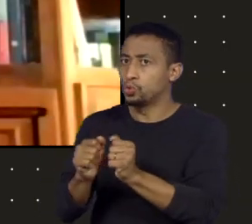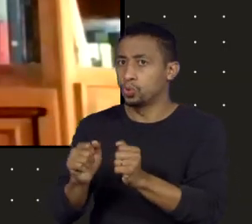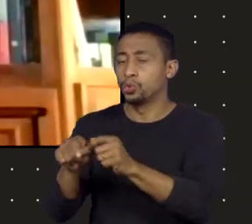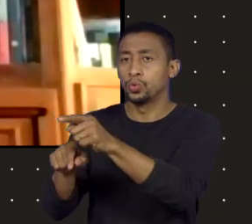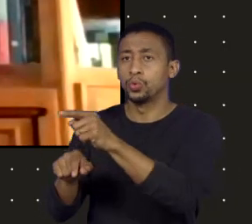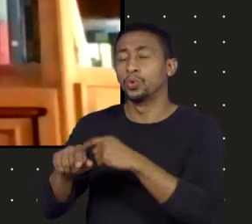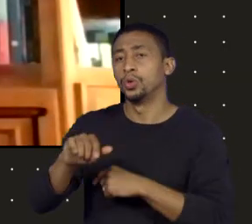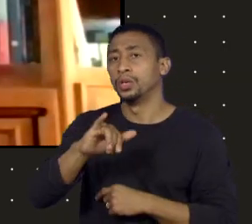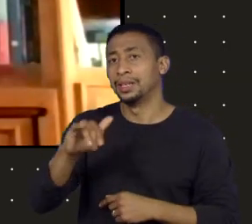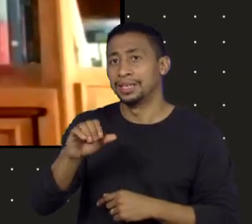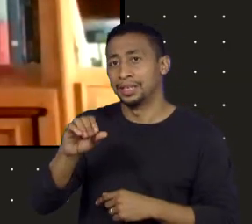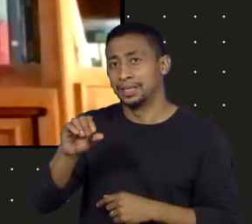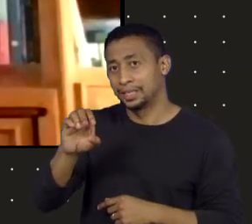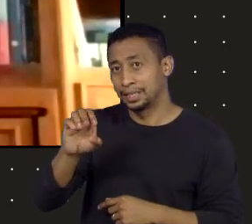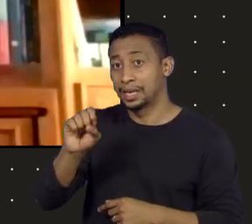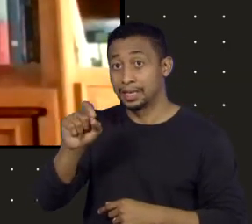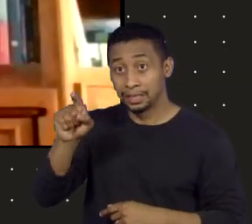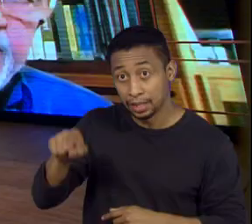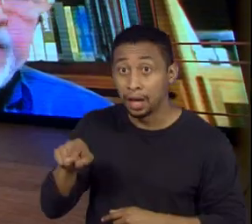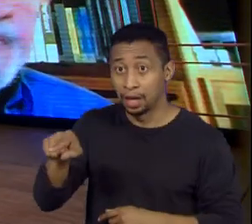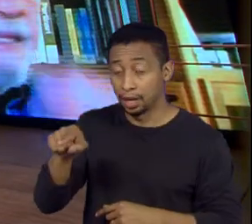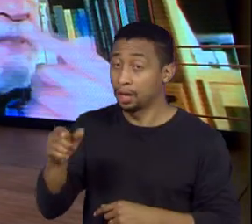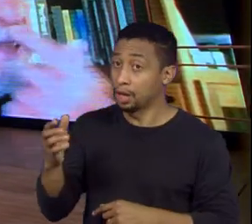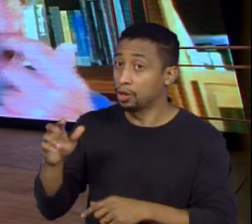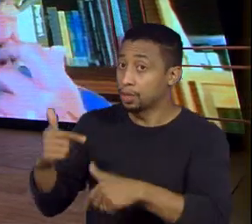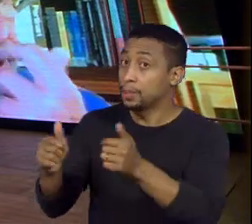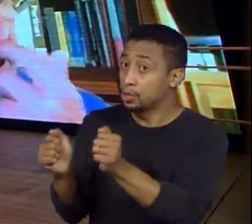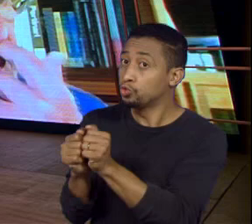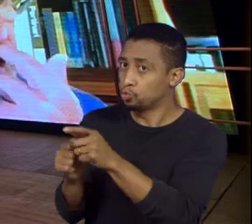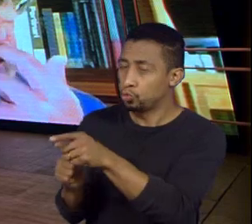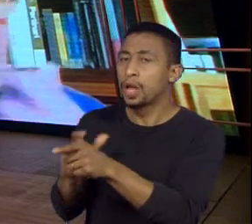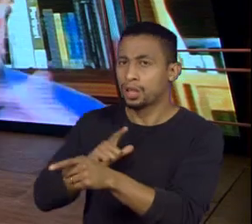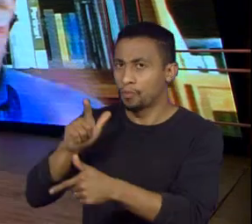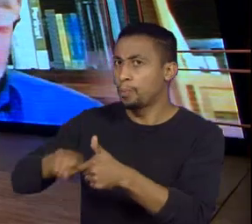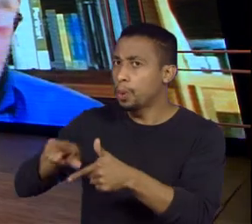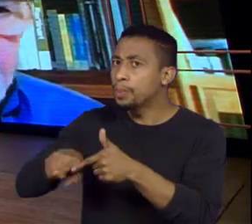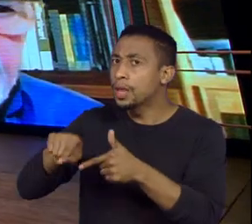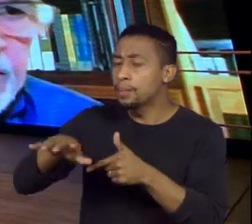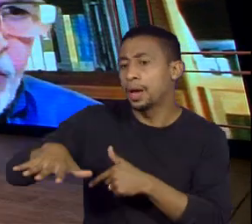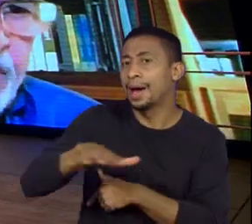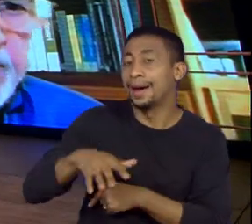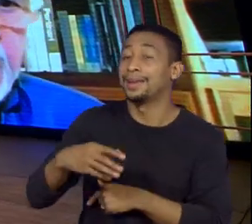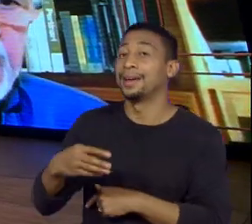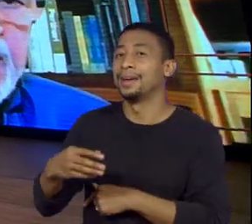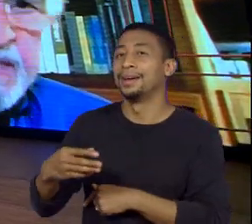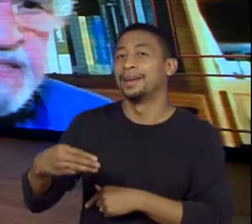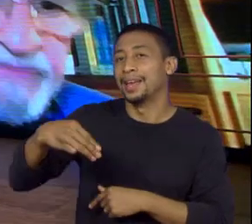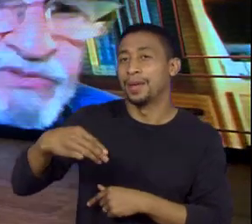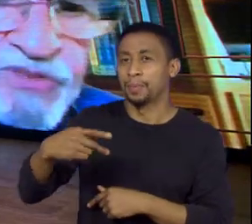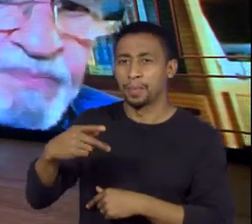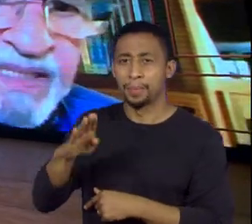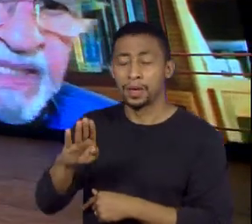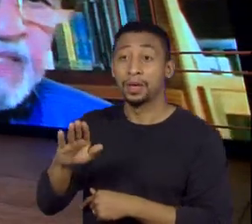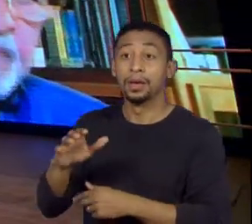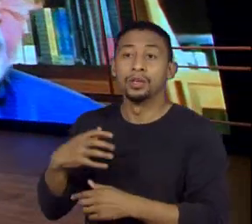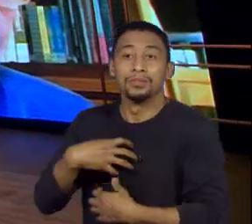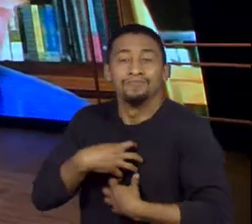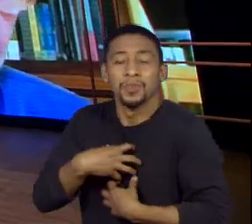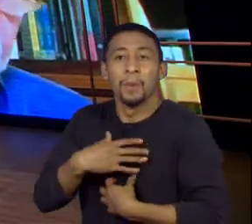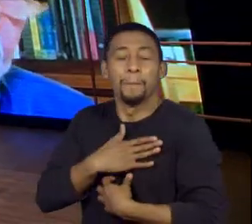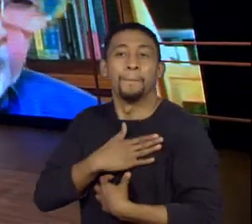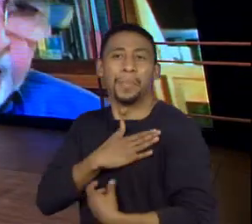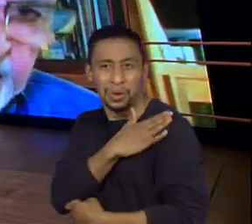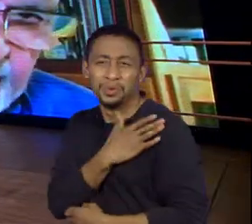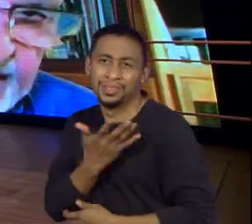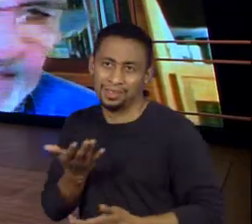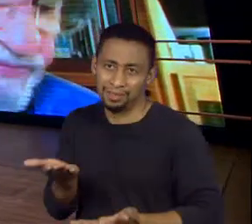Sofria um preconceito muito grande da própria MPB. E eu descobri um talento enorme nele e escrevi um show para ele chamado